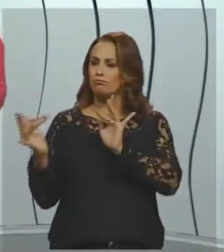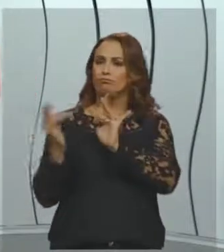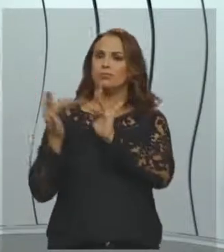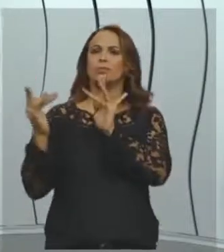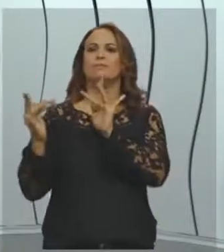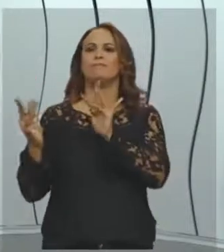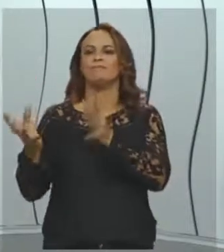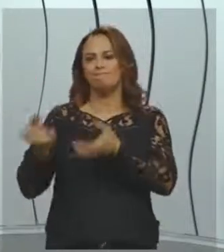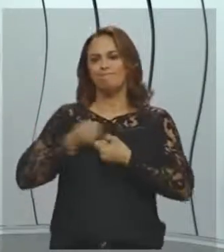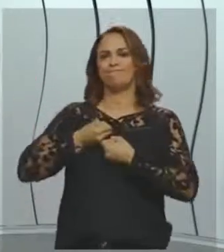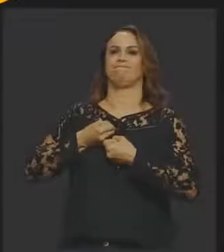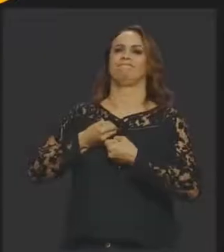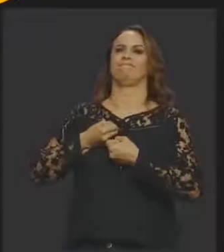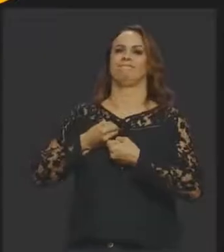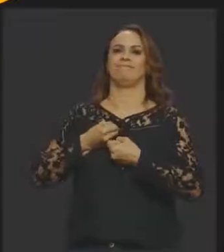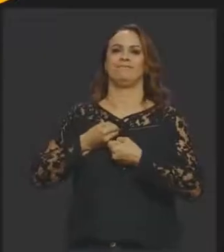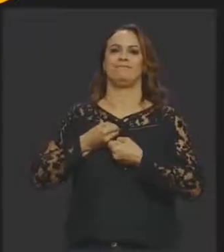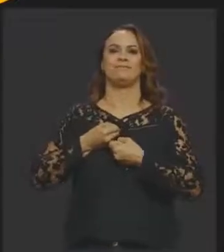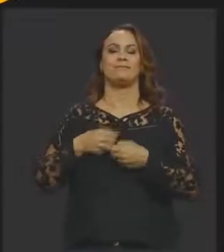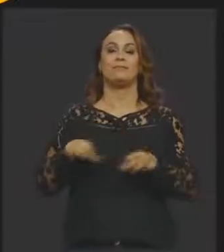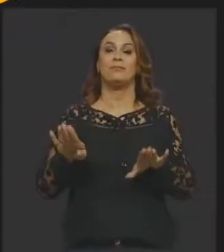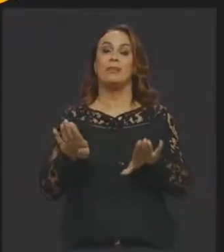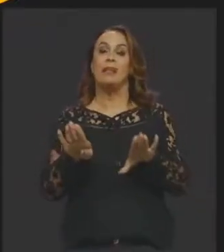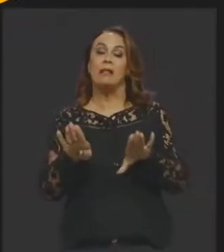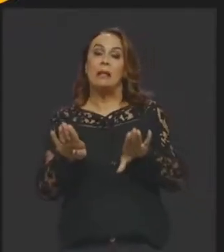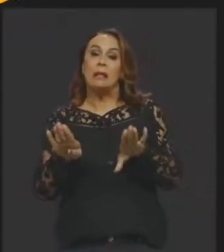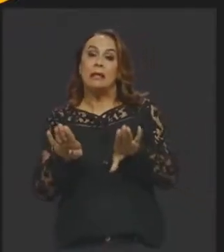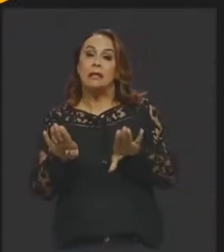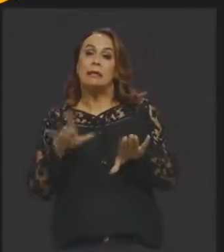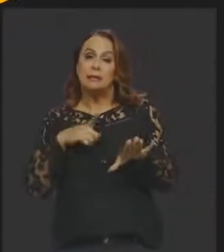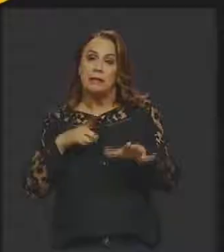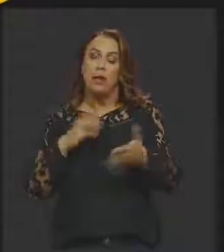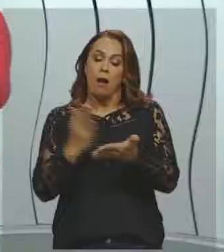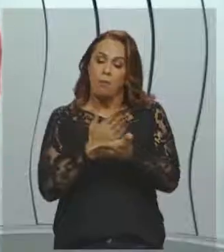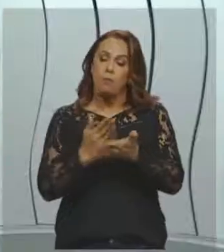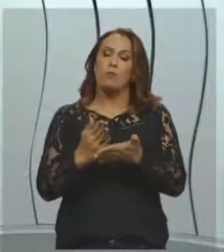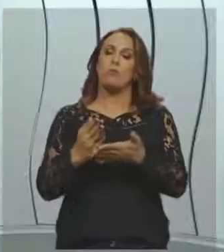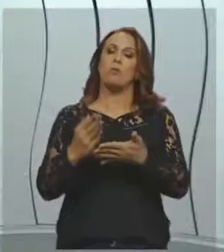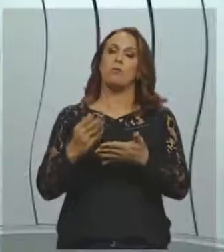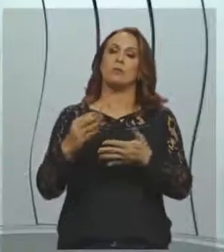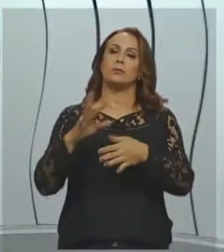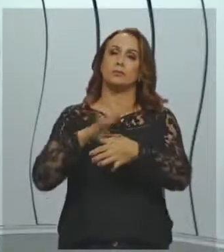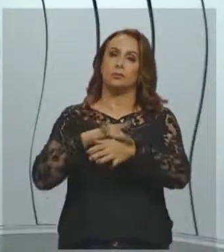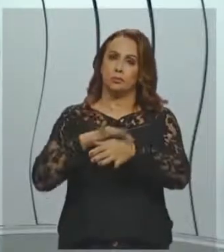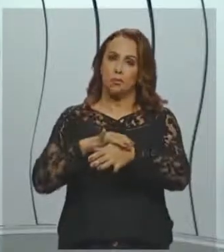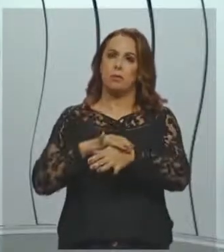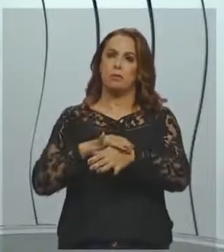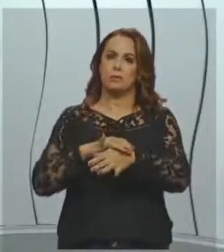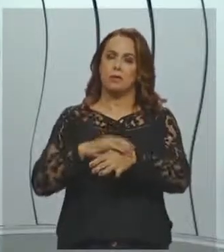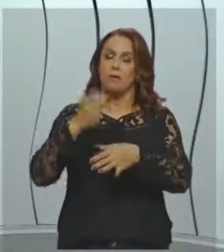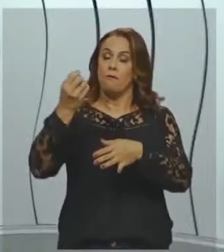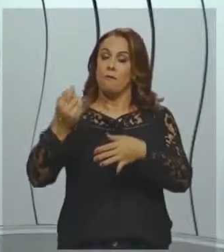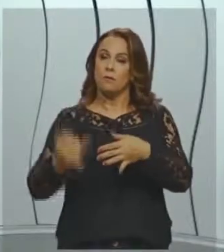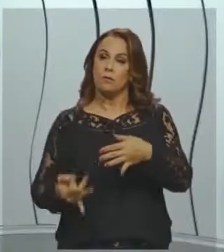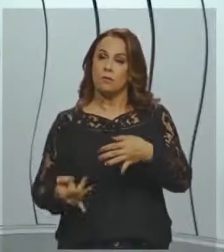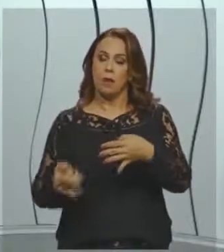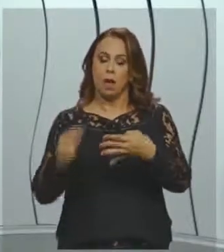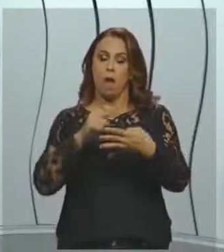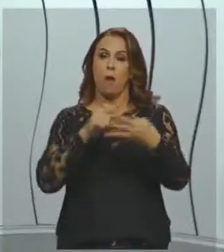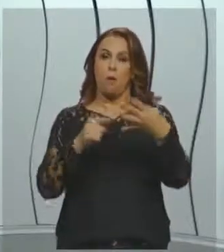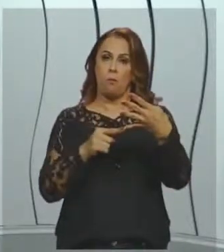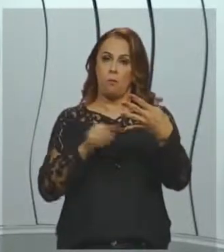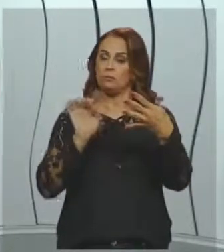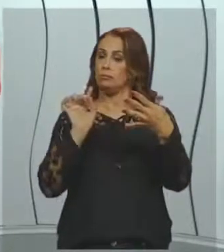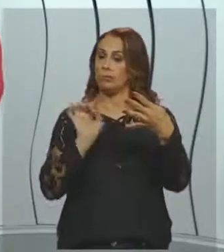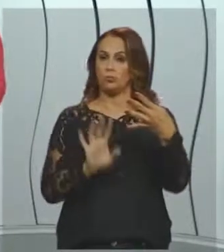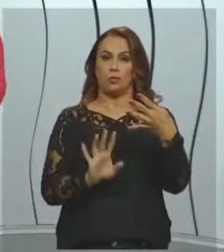A gripe, a Covid-19, sarampo, dengue. Você também vai pesquisar outras doenças causadas por vírus, mas hoje